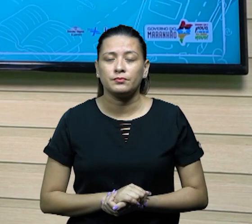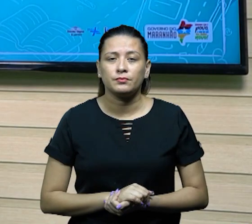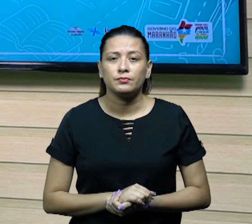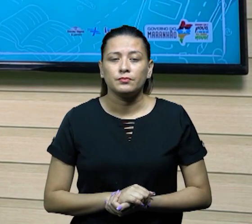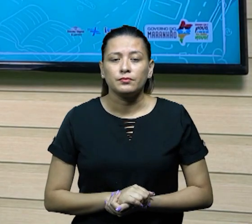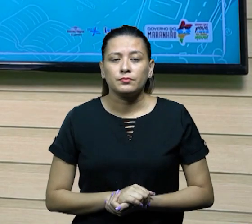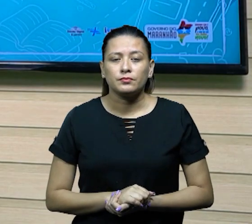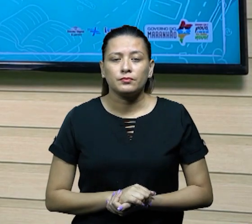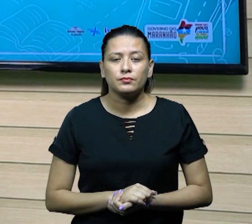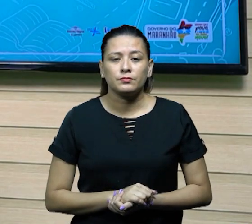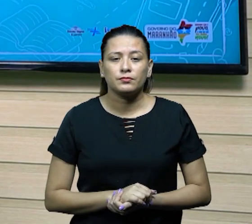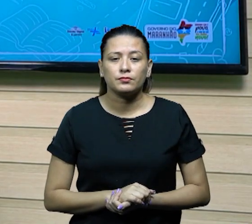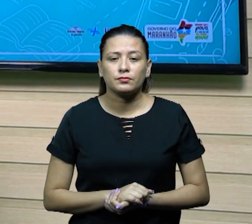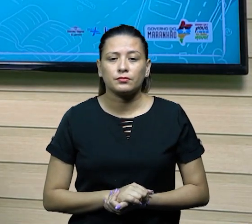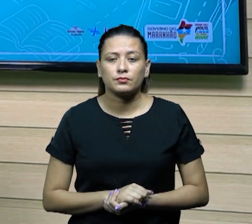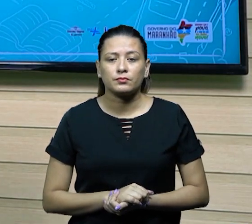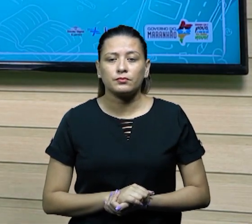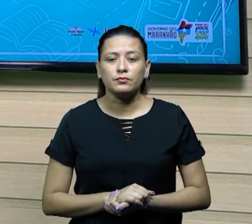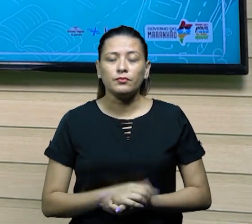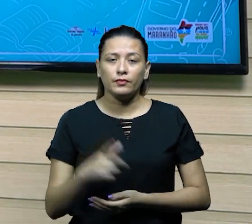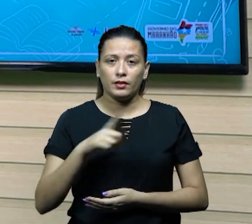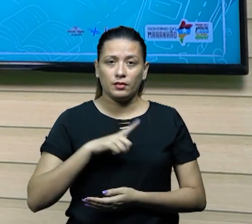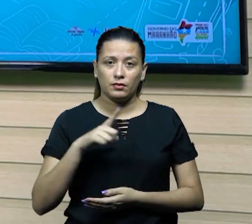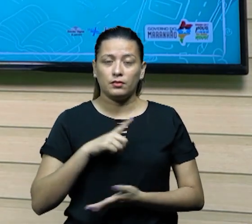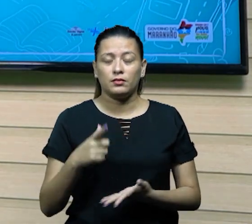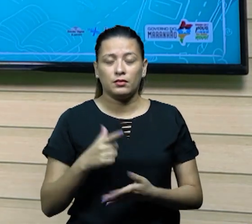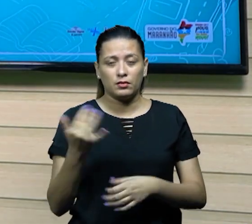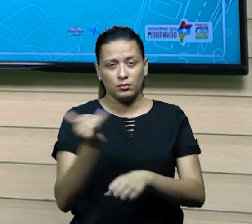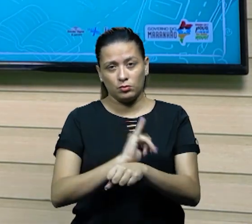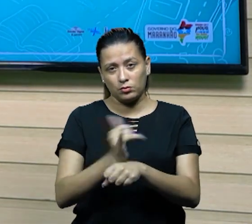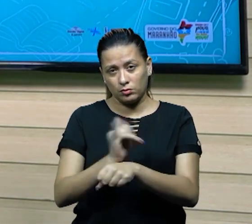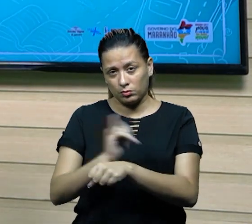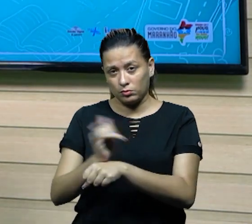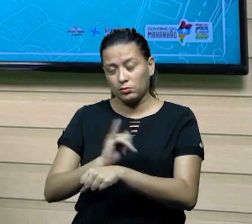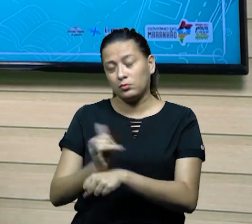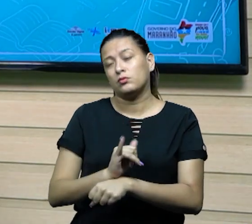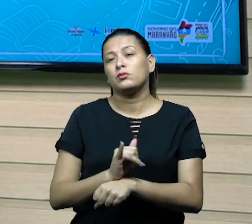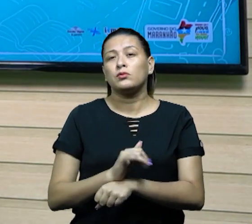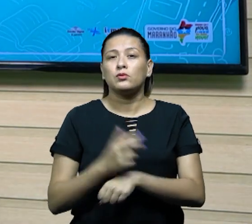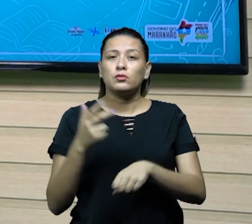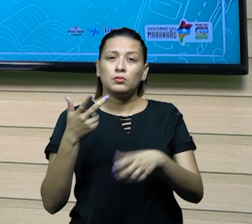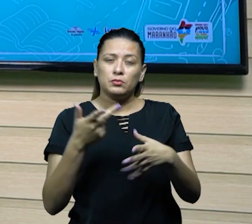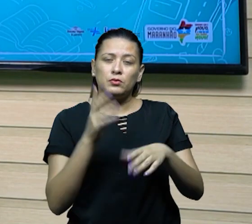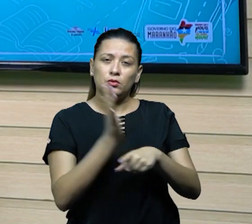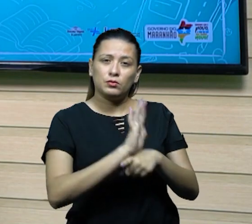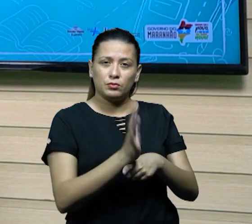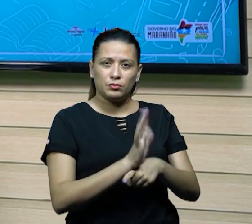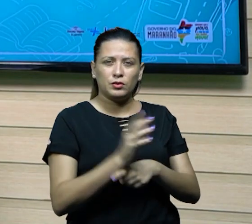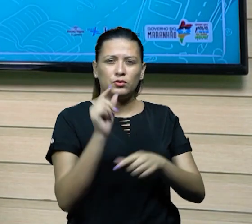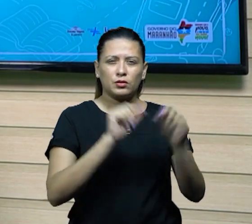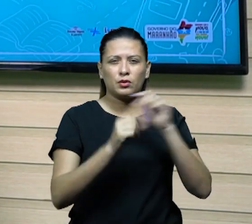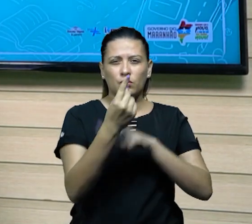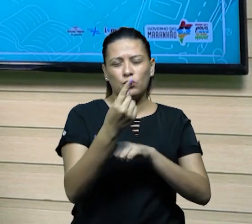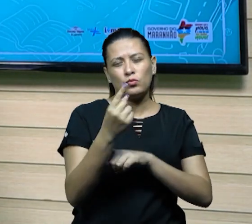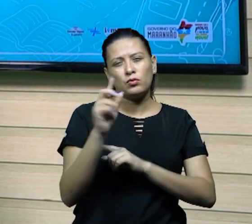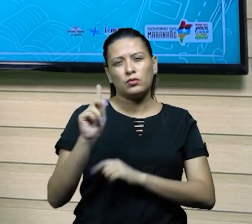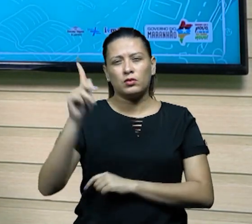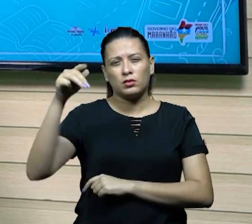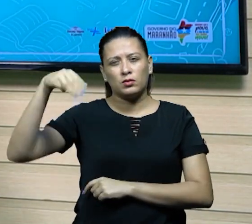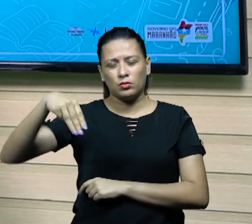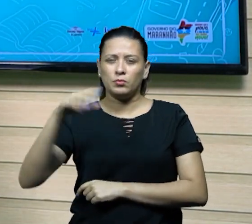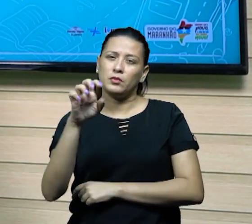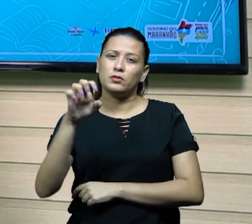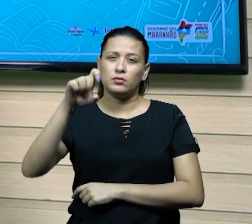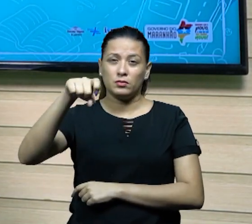YouTube, vocês podem colocar, chamado 1 quilômetro extra. Agora me foge o nome do autor, que ele fala exatamente sobre isso. 1